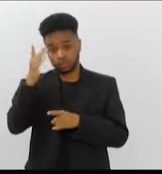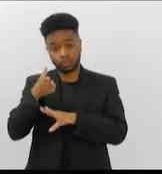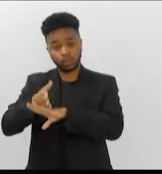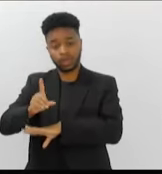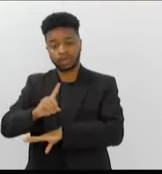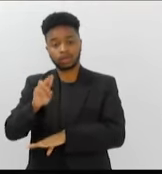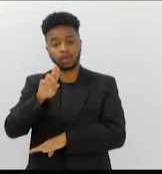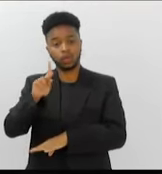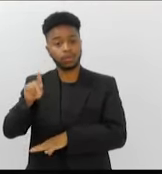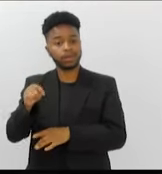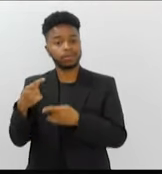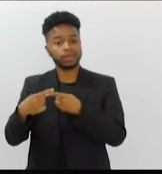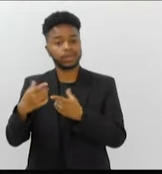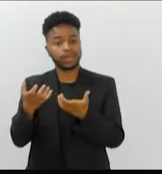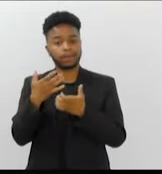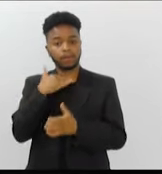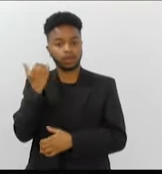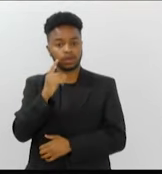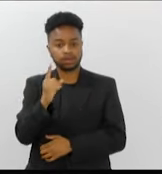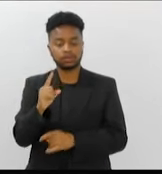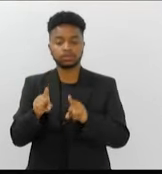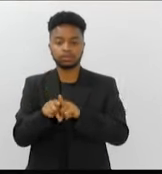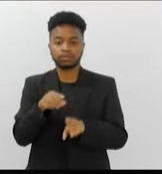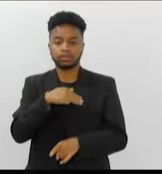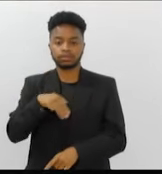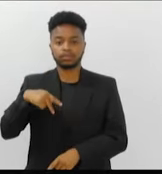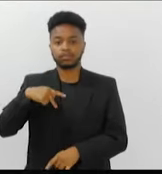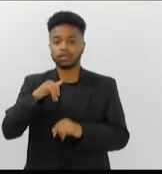morrer. O MP diz assim,